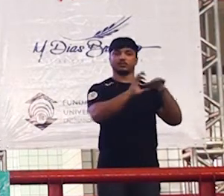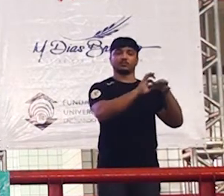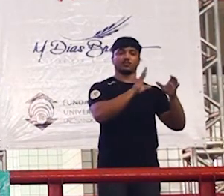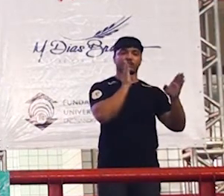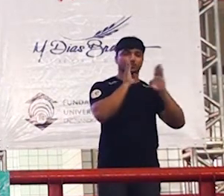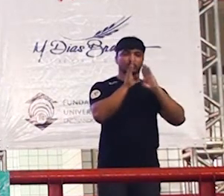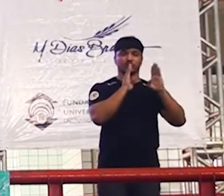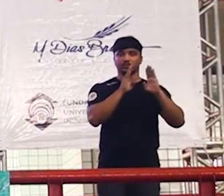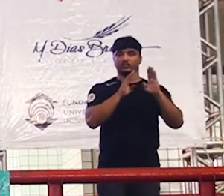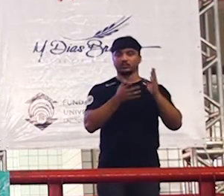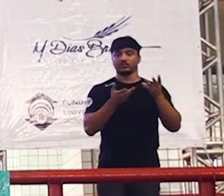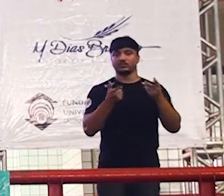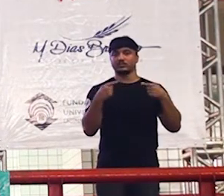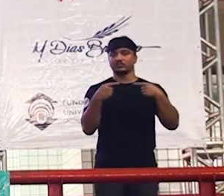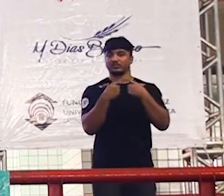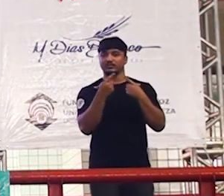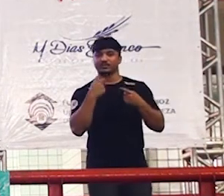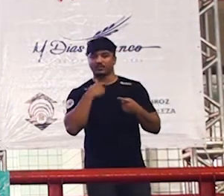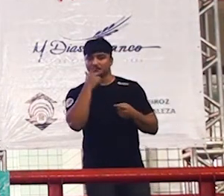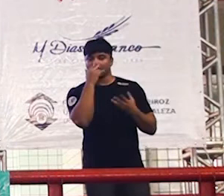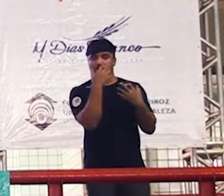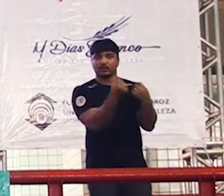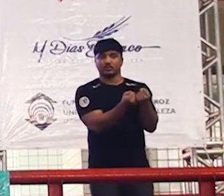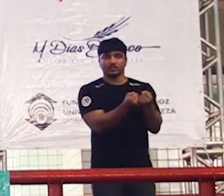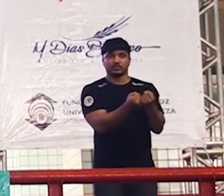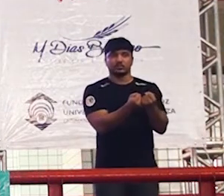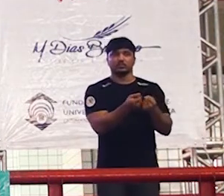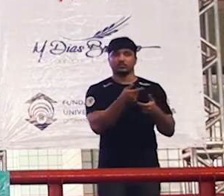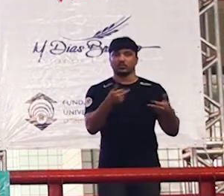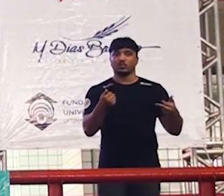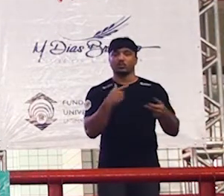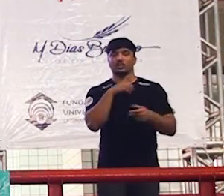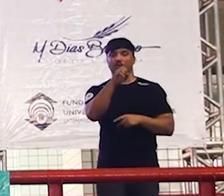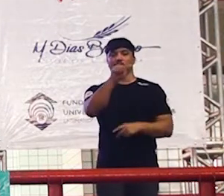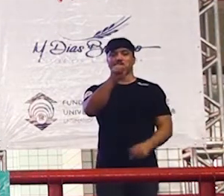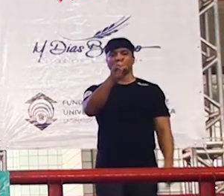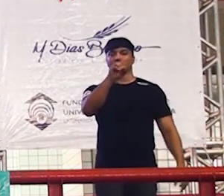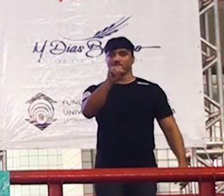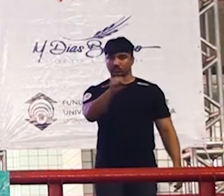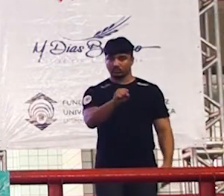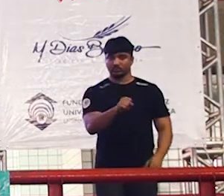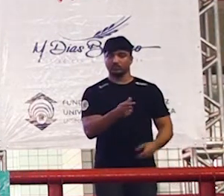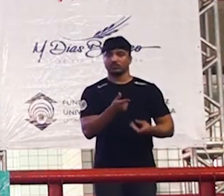com o Facebook. E aí você assume transferir os seus dados pessoais.